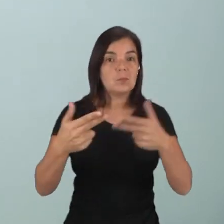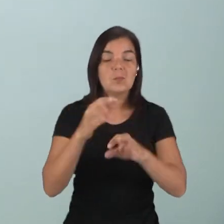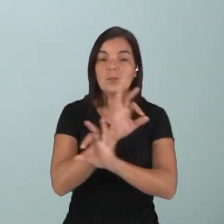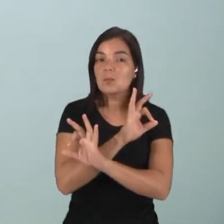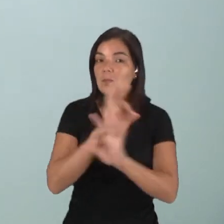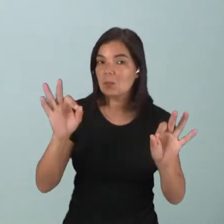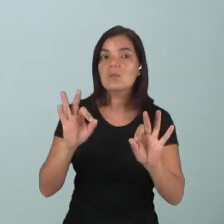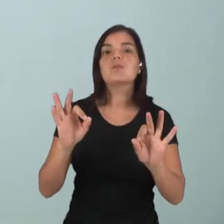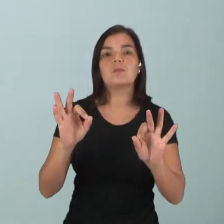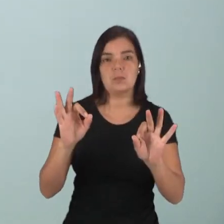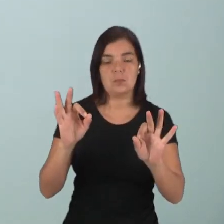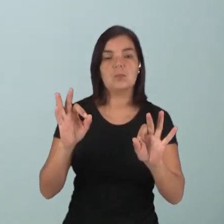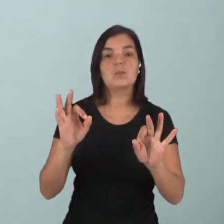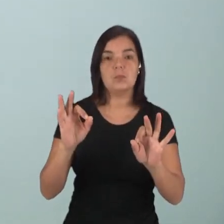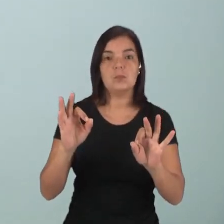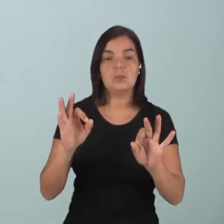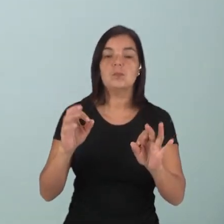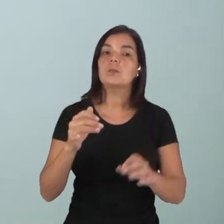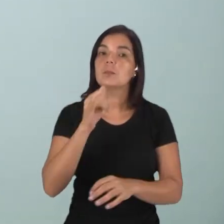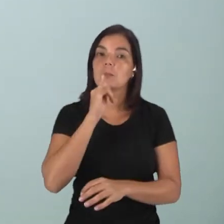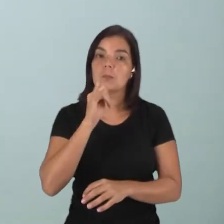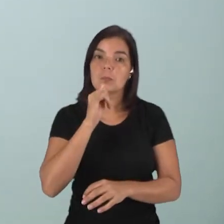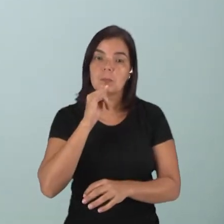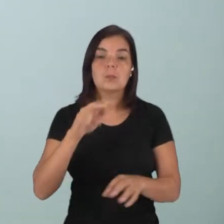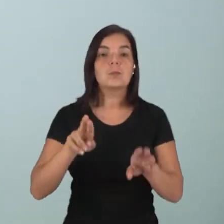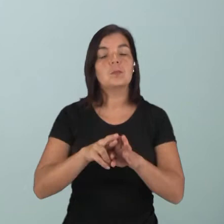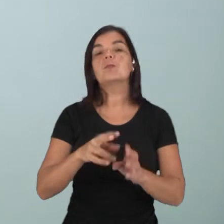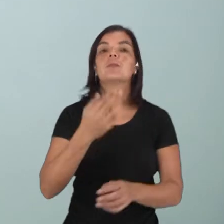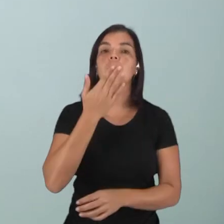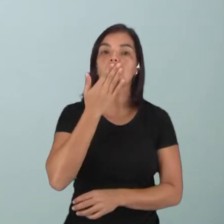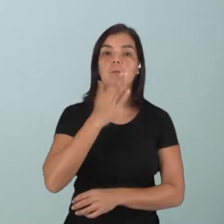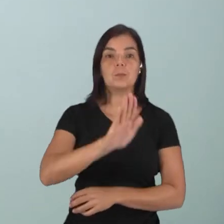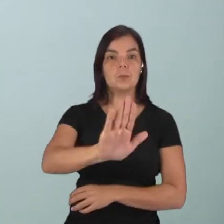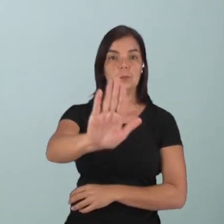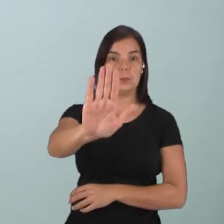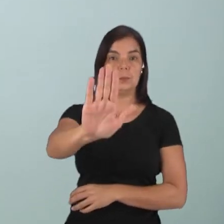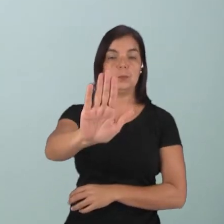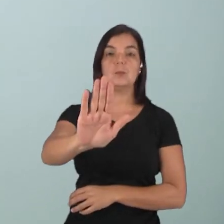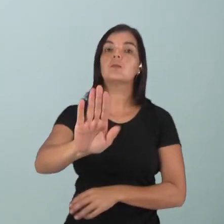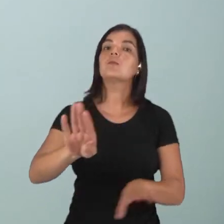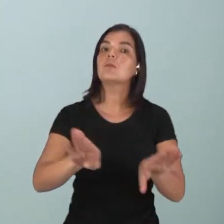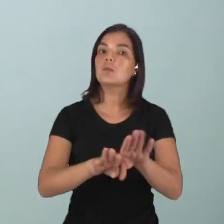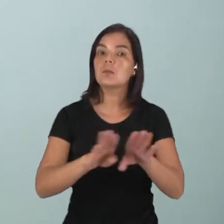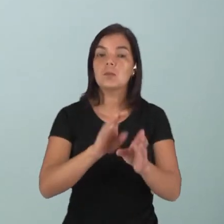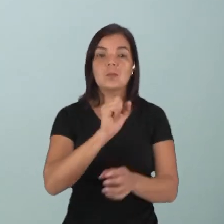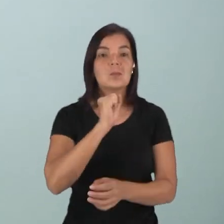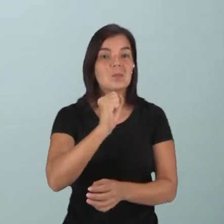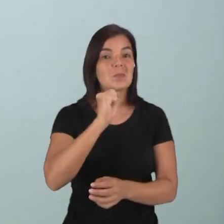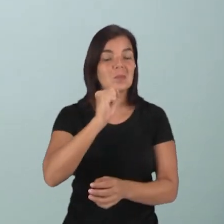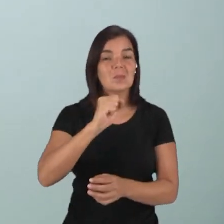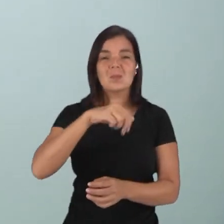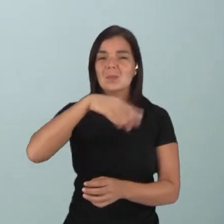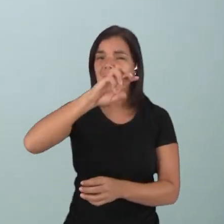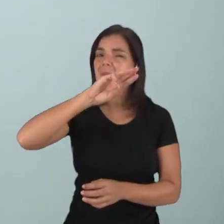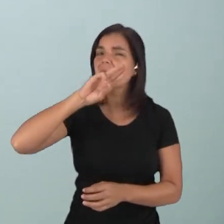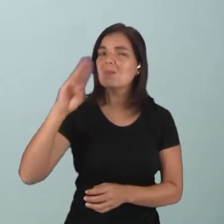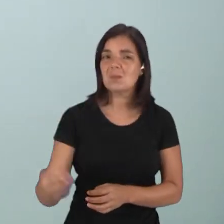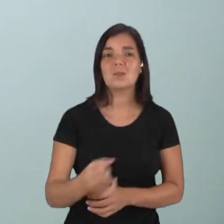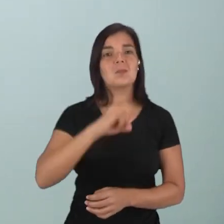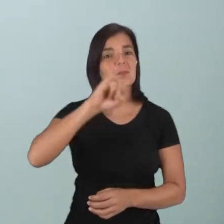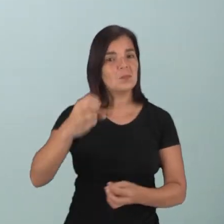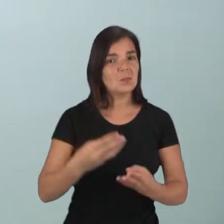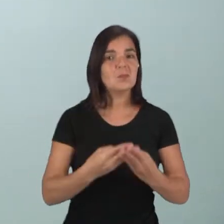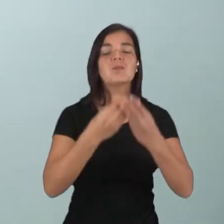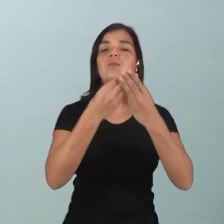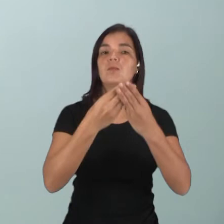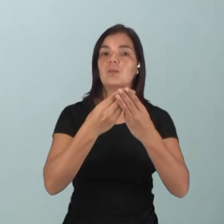coisas que são aberrantes, né? No caso do Hitler, ele dizimou mais de 6 milhões de judeus em